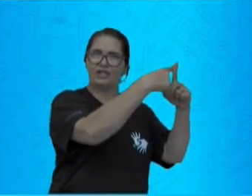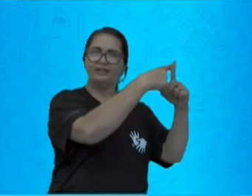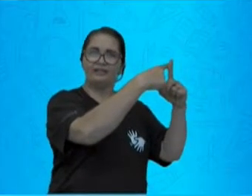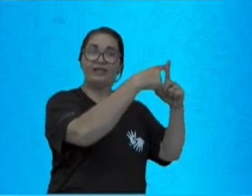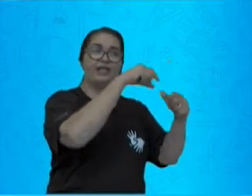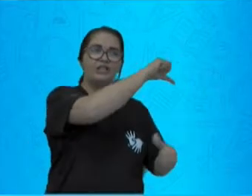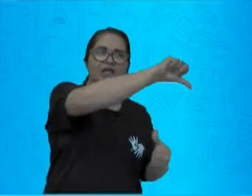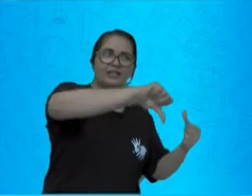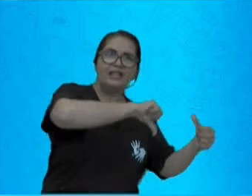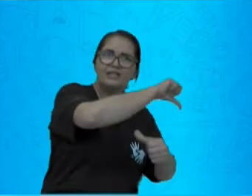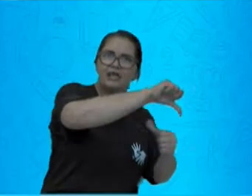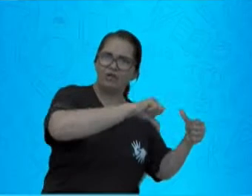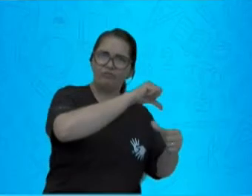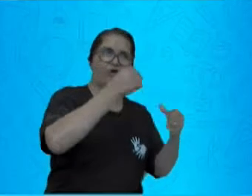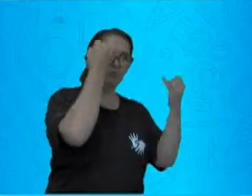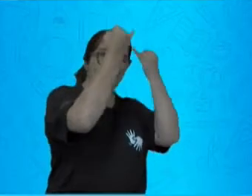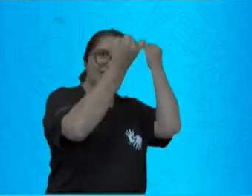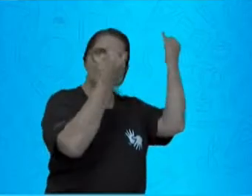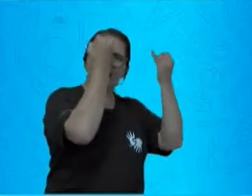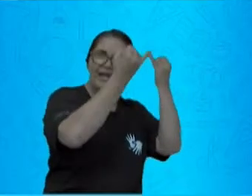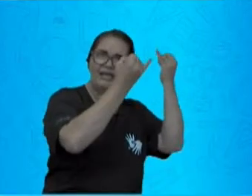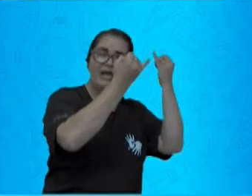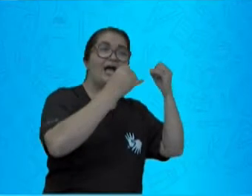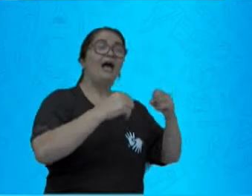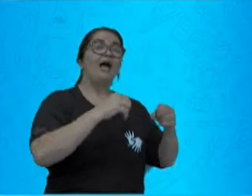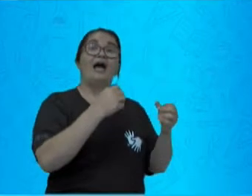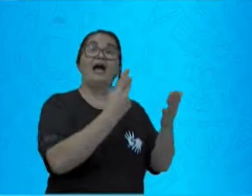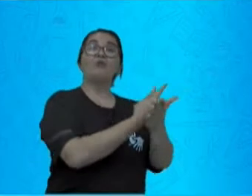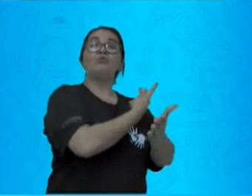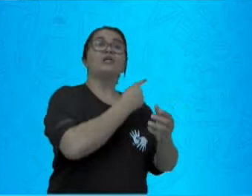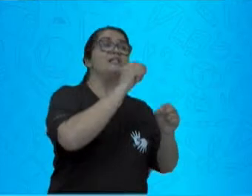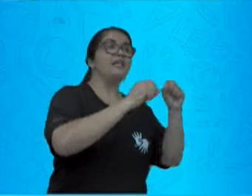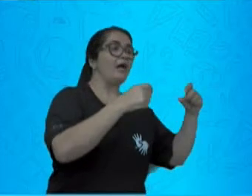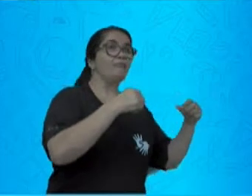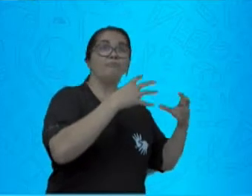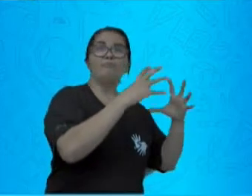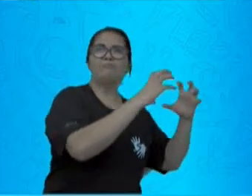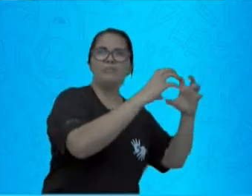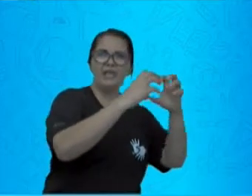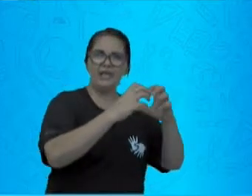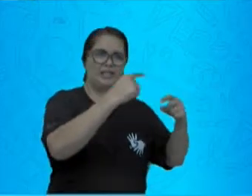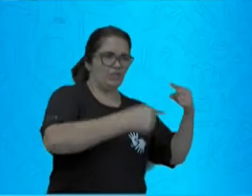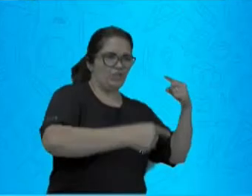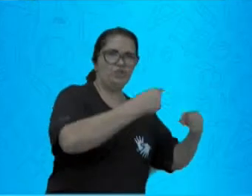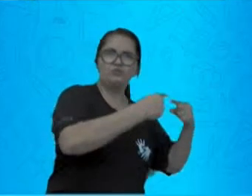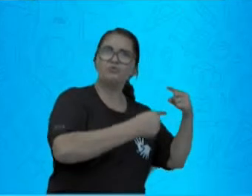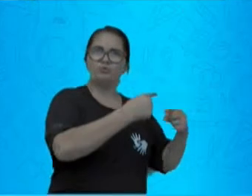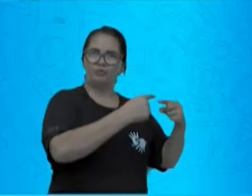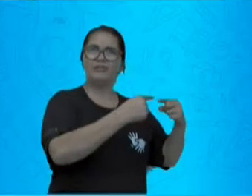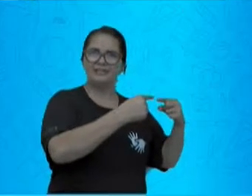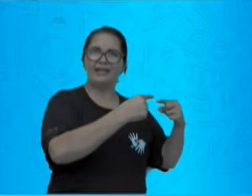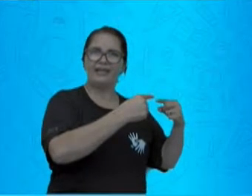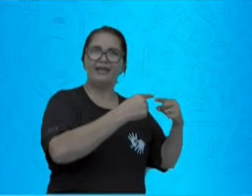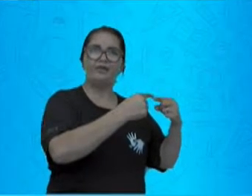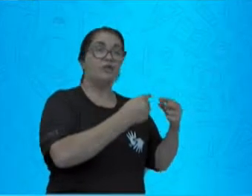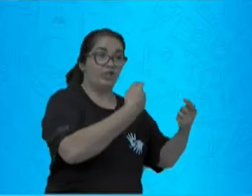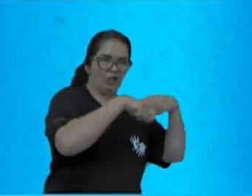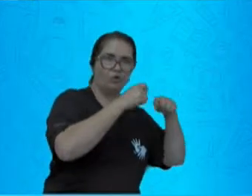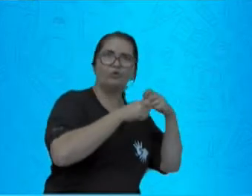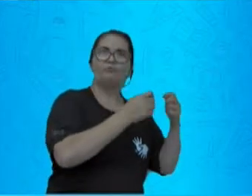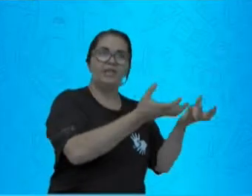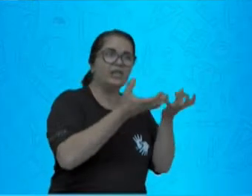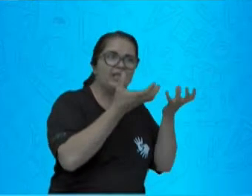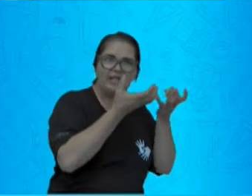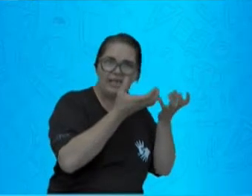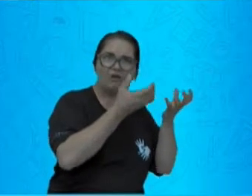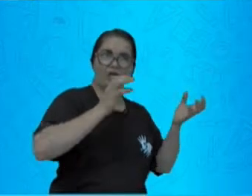de indulgências e simonias, em troca da salvação e do perdão. O início da